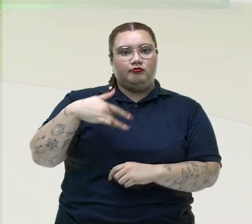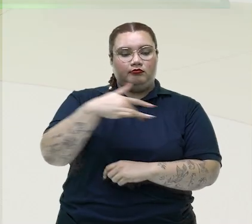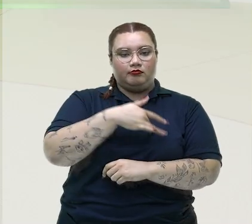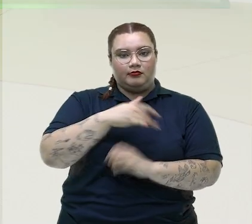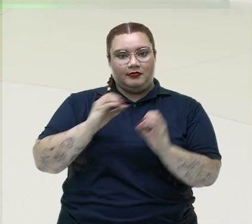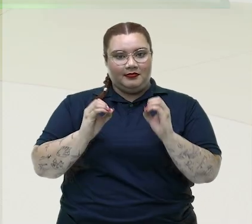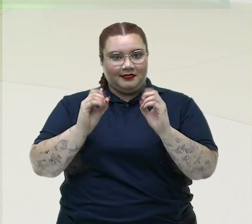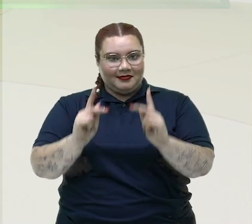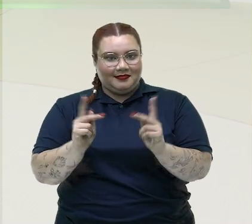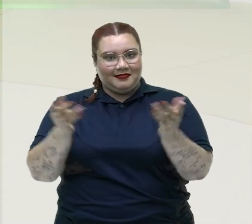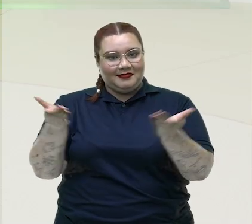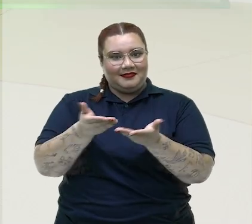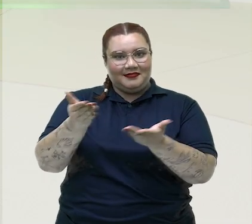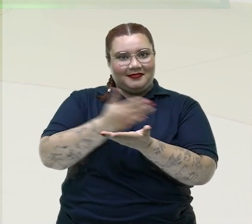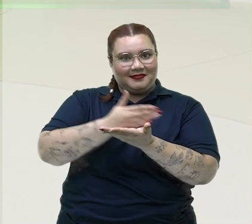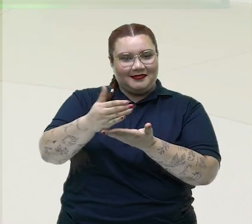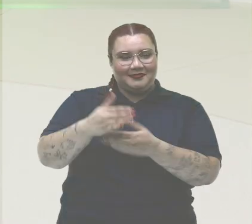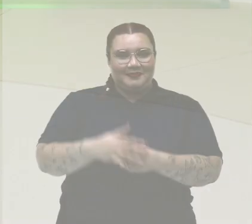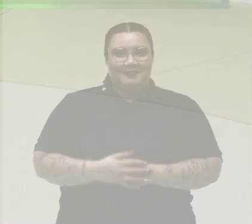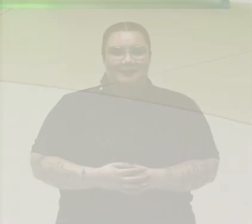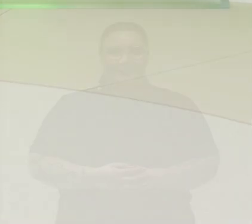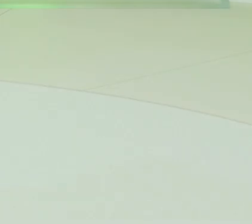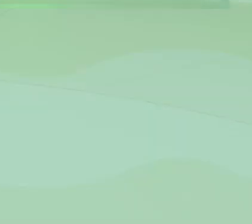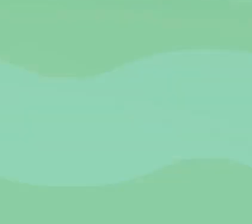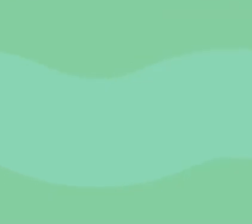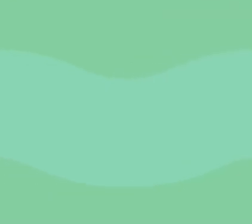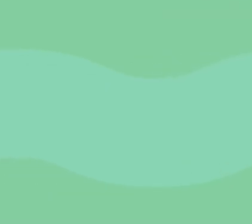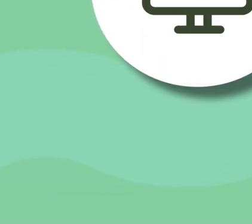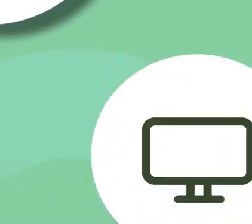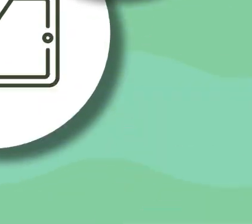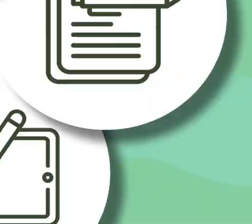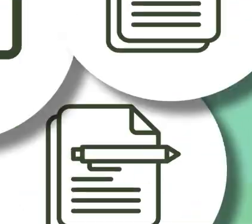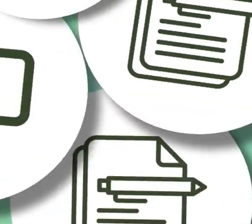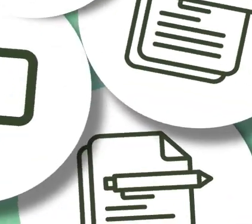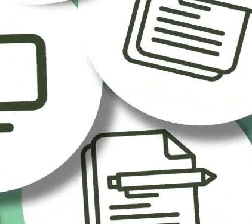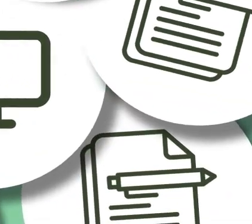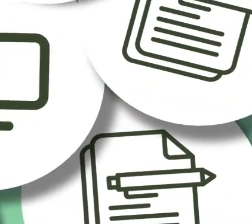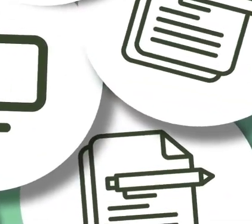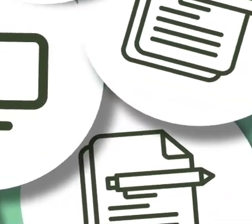saúde. Então, vamos começar?